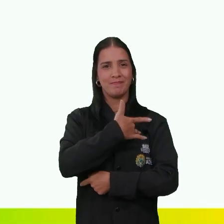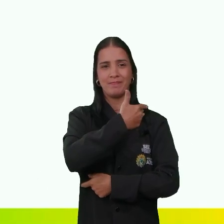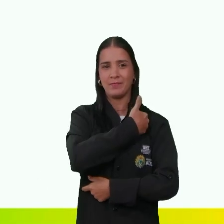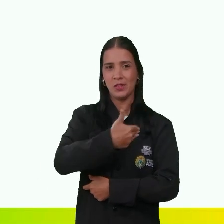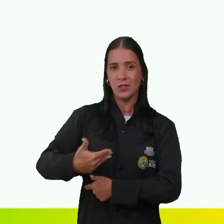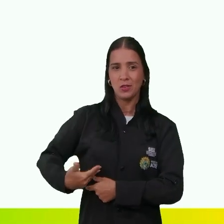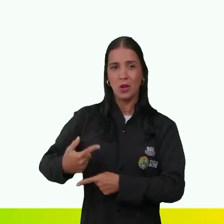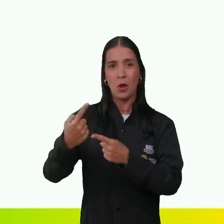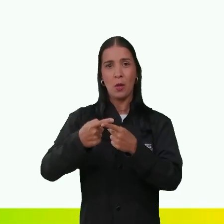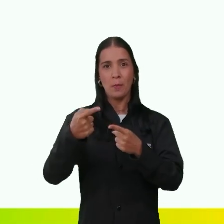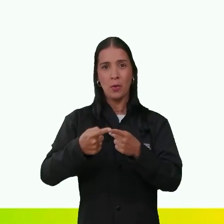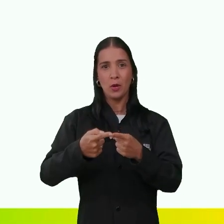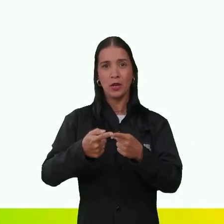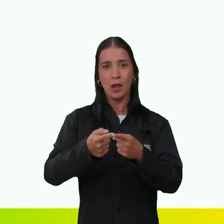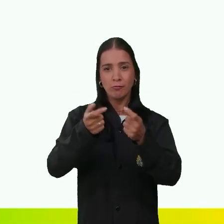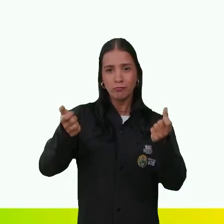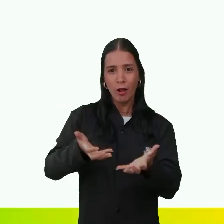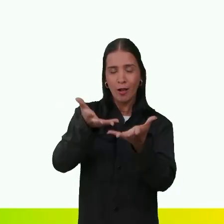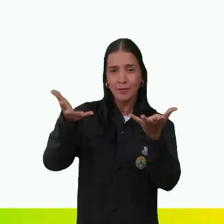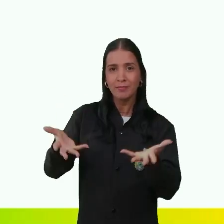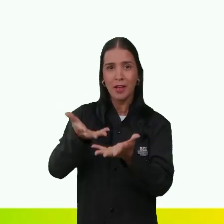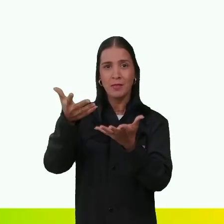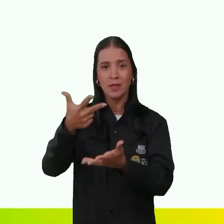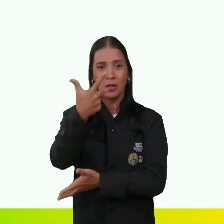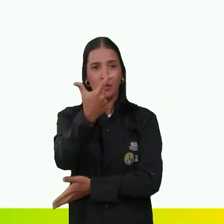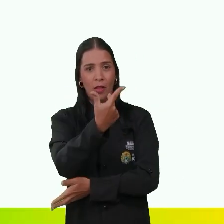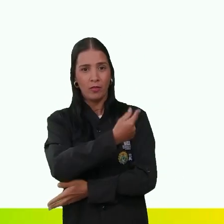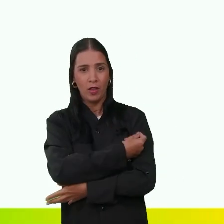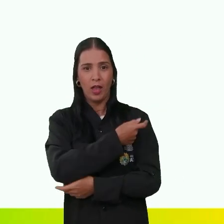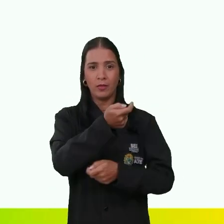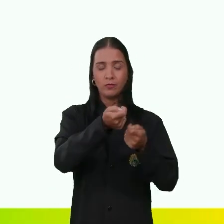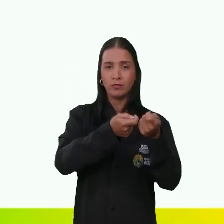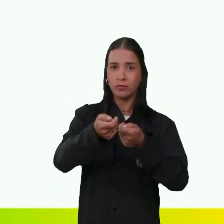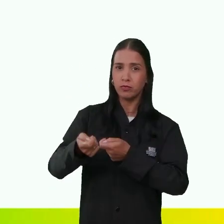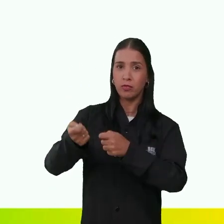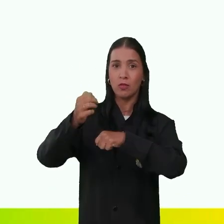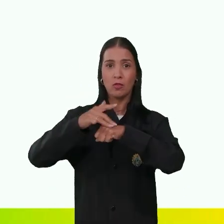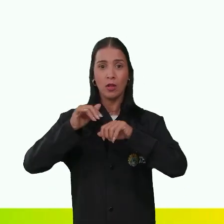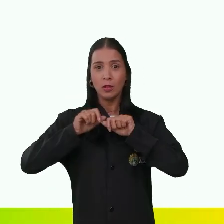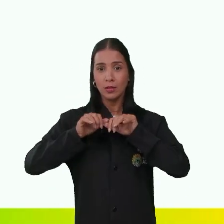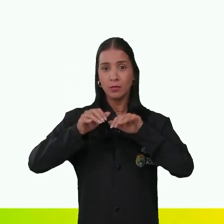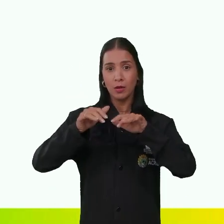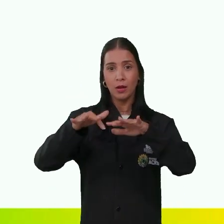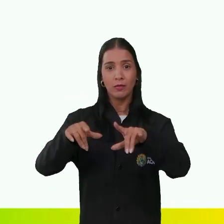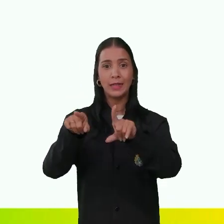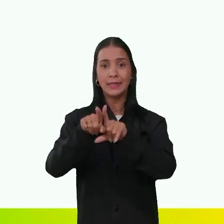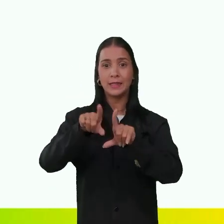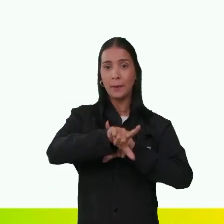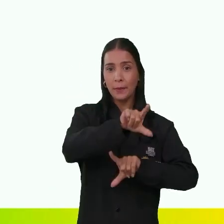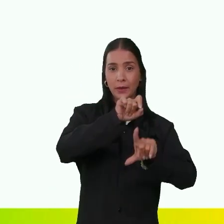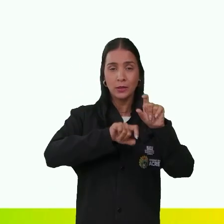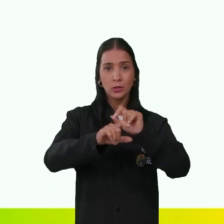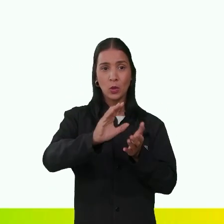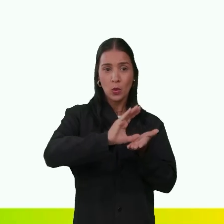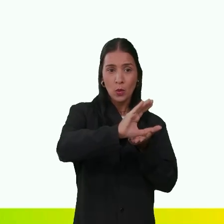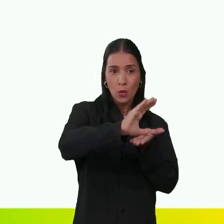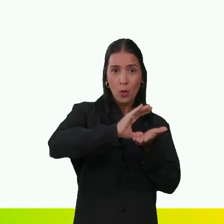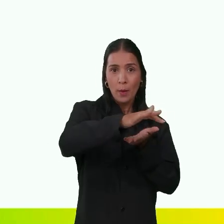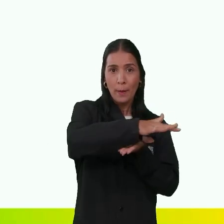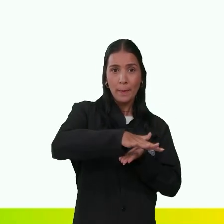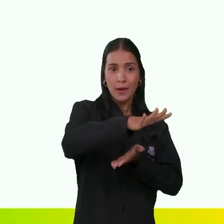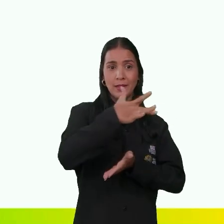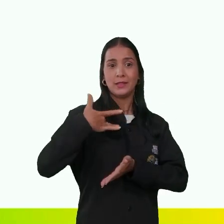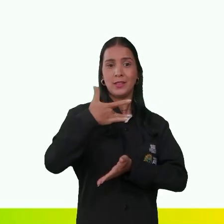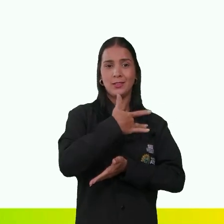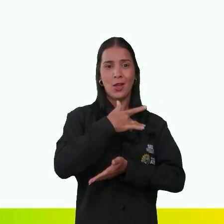campanhas de vacinação, controle de epidemias e decisões sobre investimentos em saúde são exemplos de